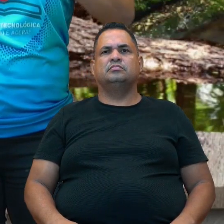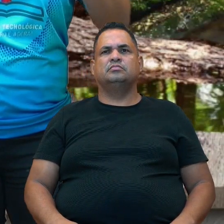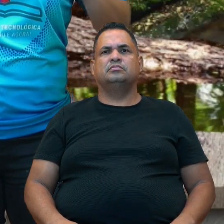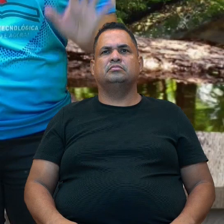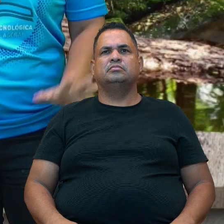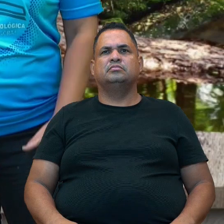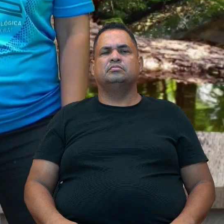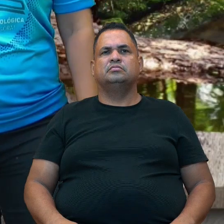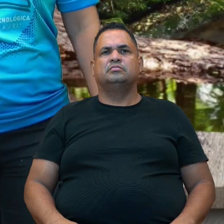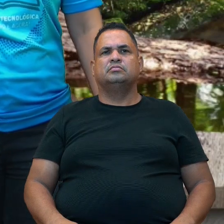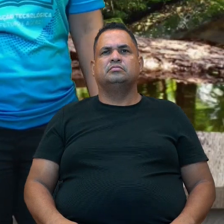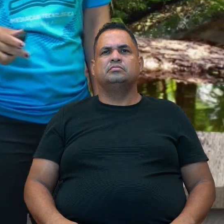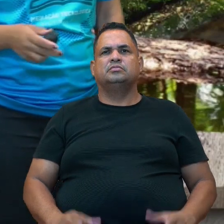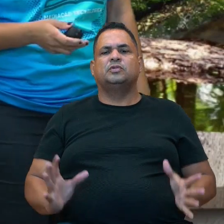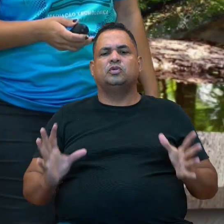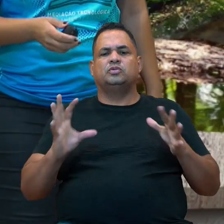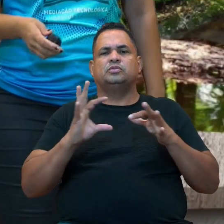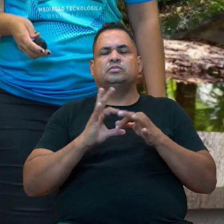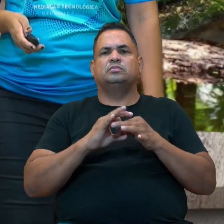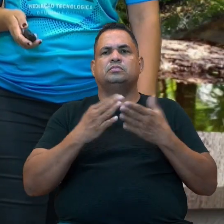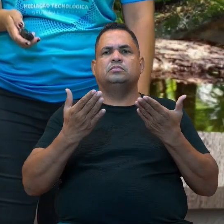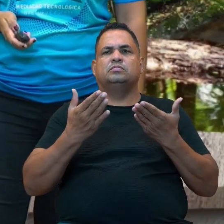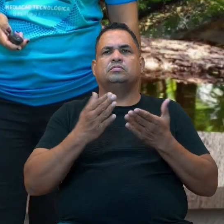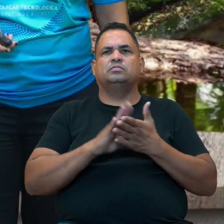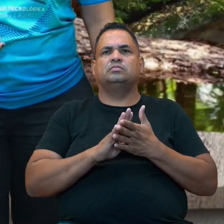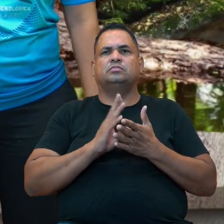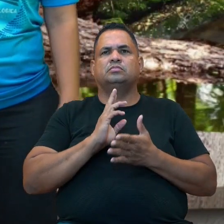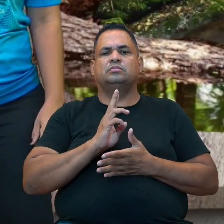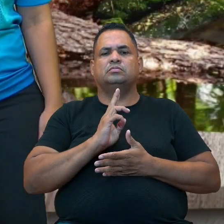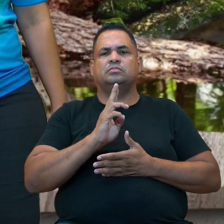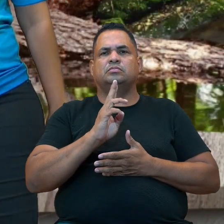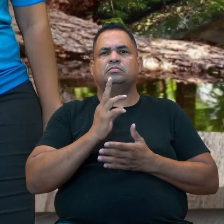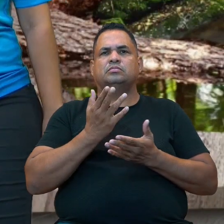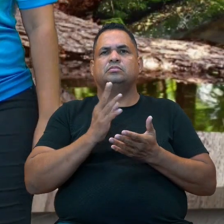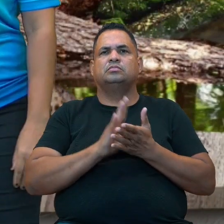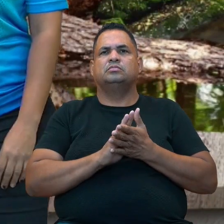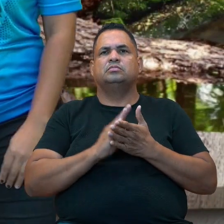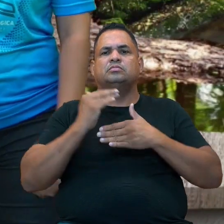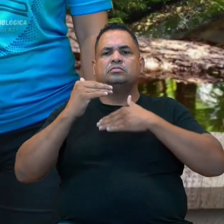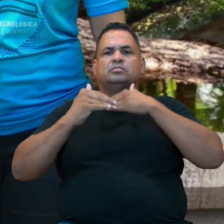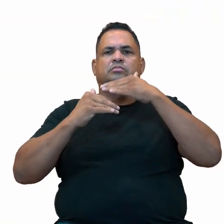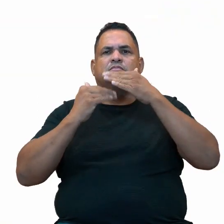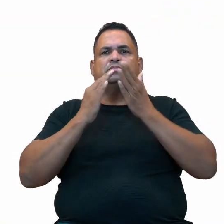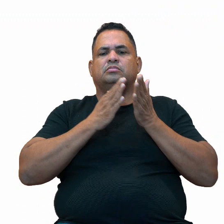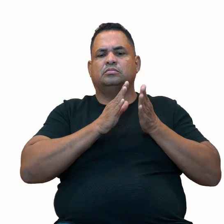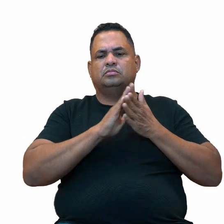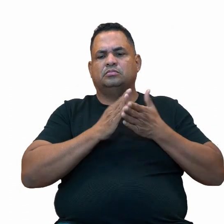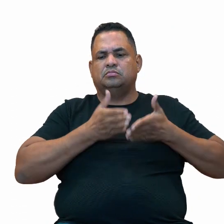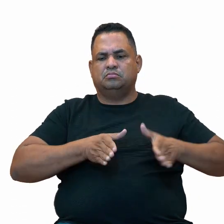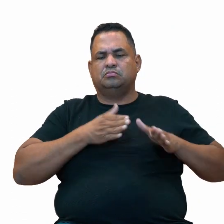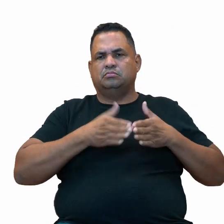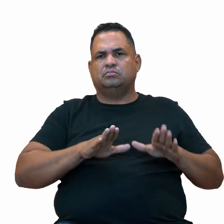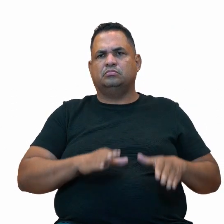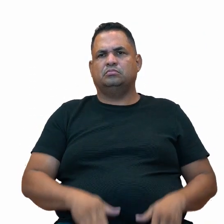Aí só contextualizando aí nesse processo de reprodução. Vamos lá então? Olha lá no